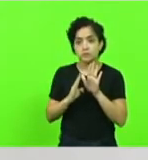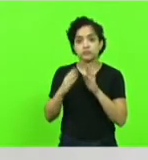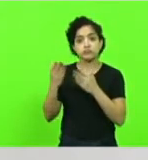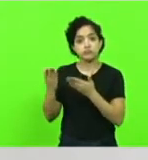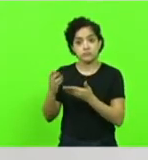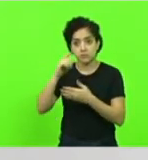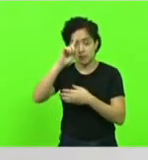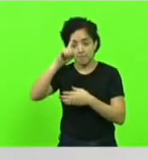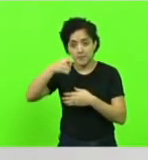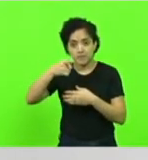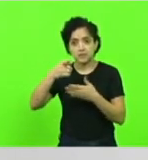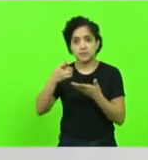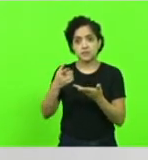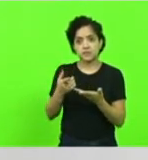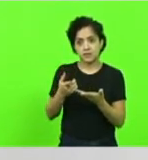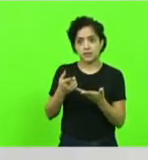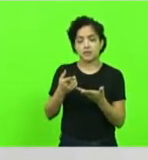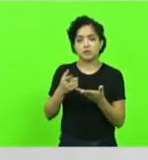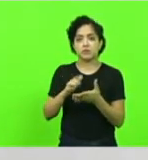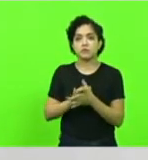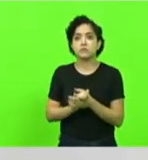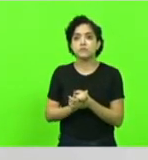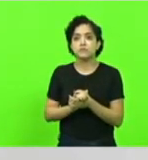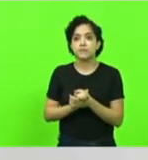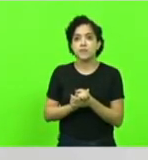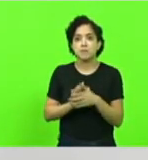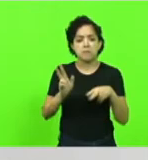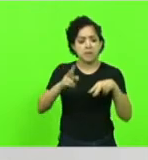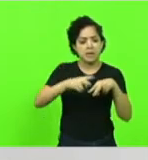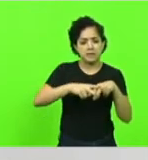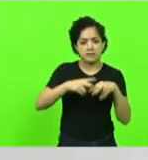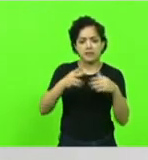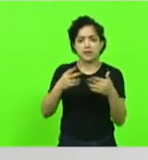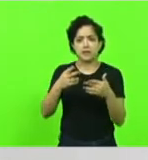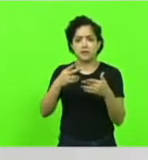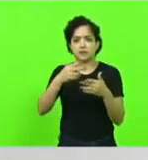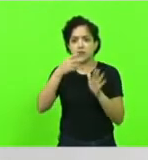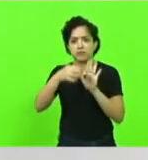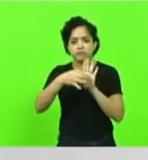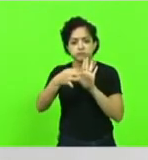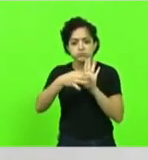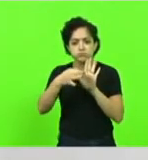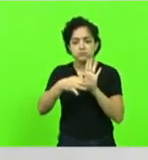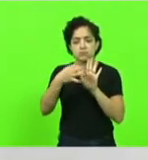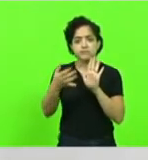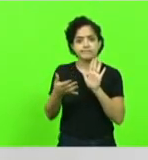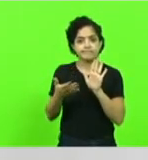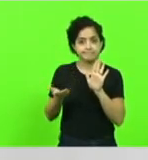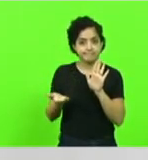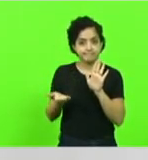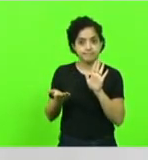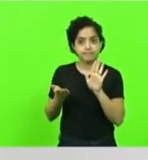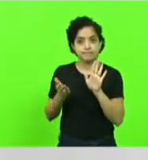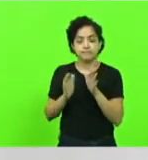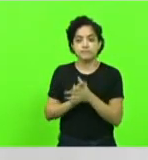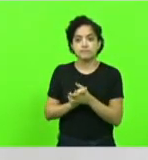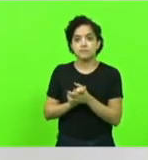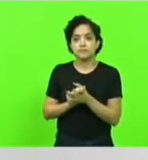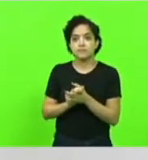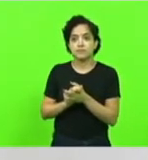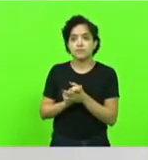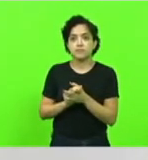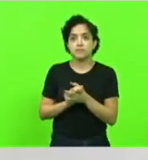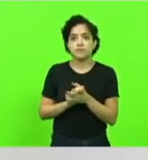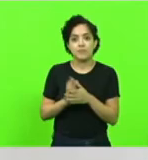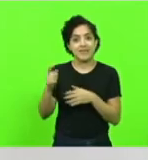mandando extraditar jornalista porque está falando da opinião. O senhor pegou a mesma, deve ser a mesma escola, né? Mas aqui não